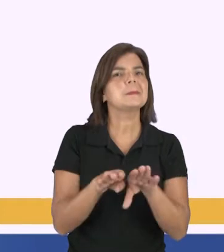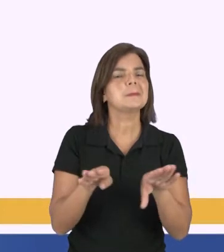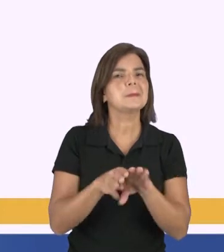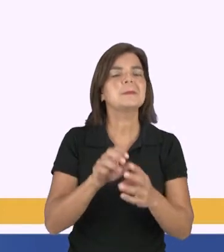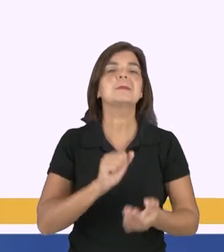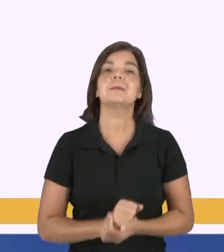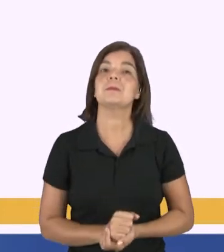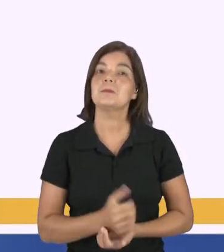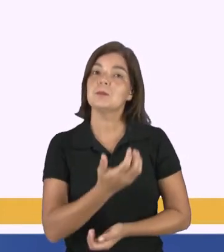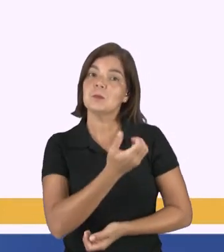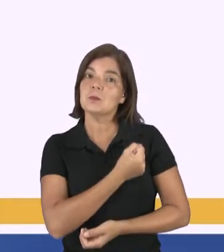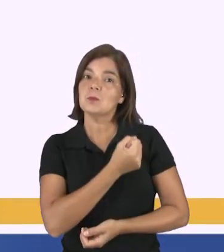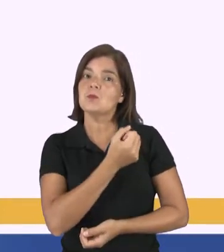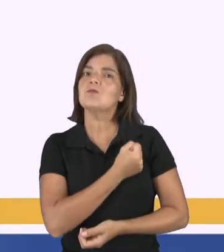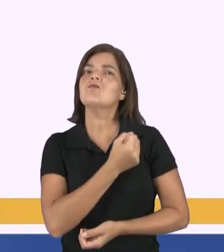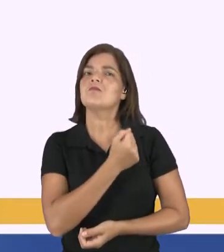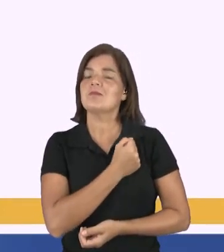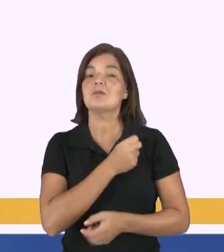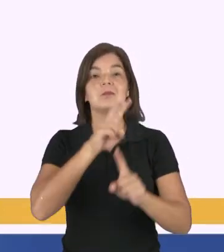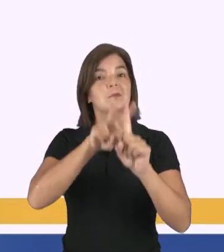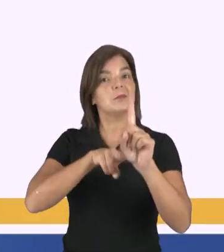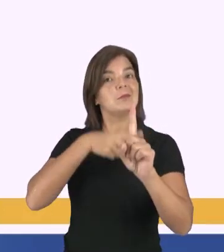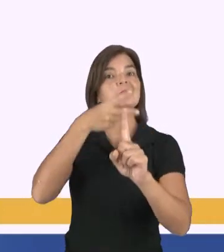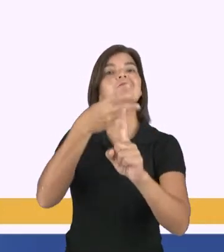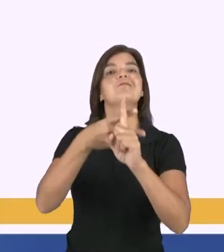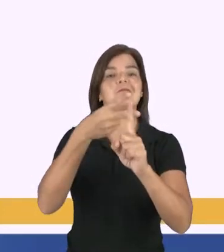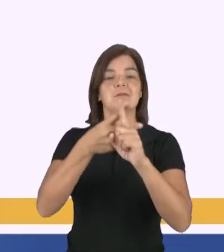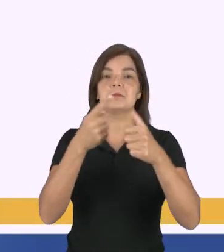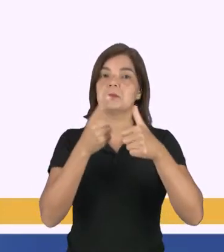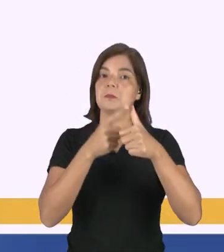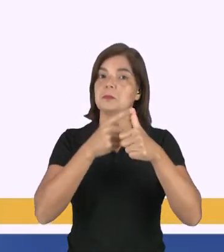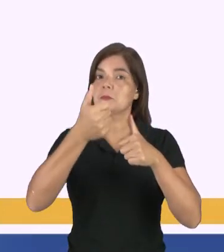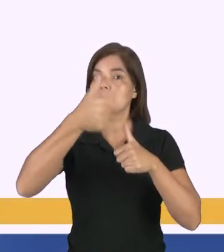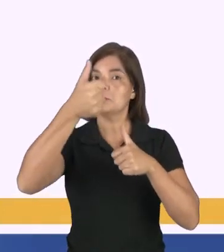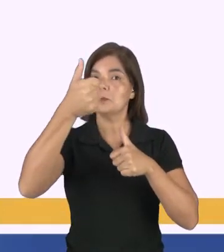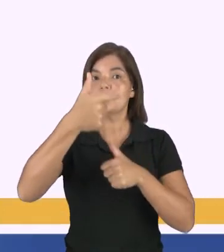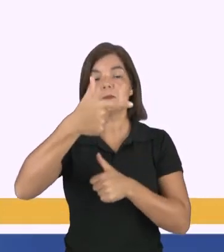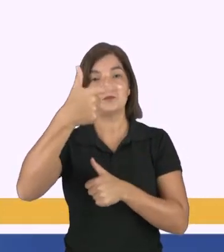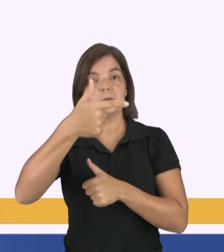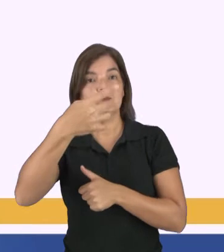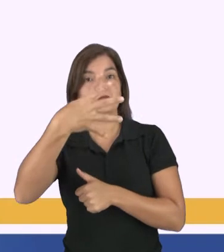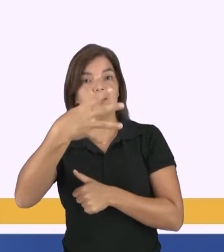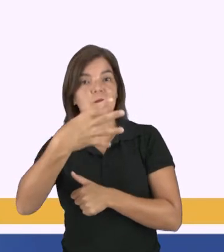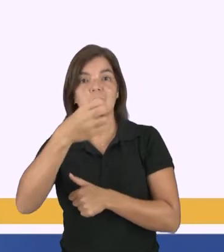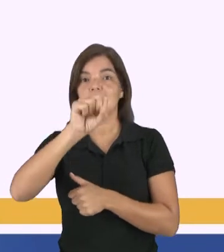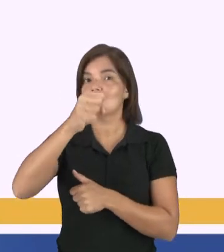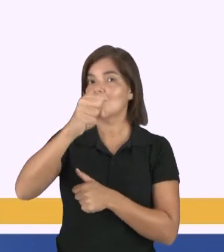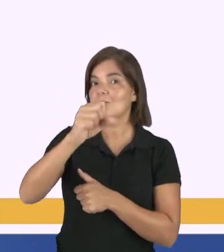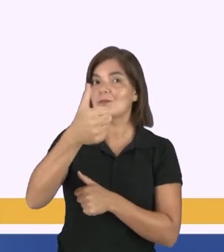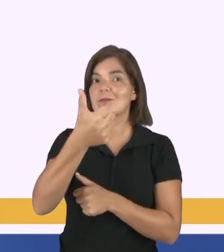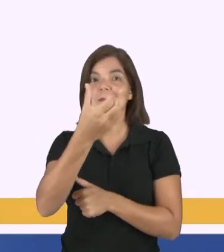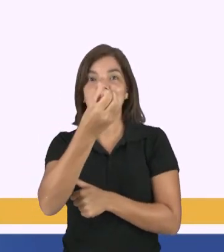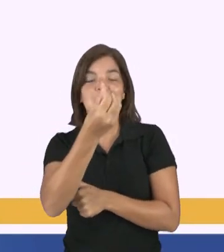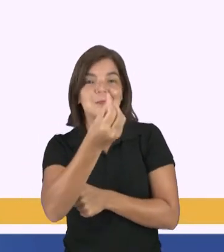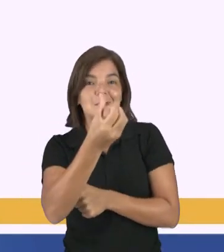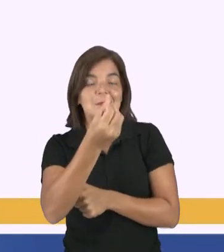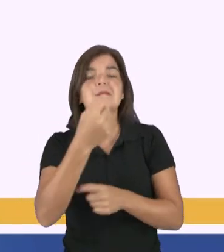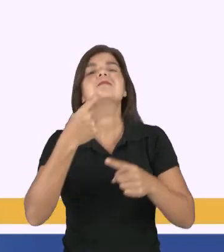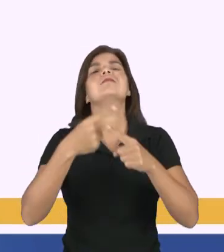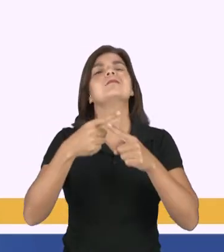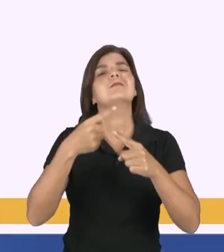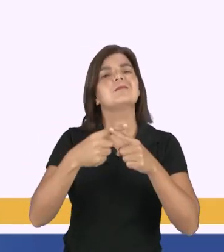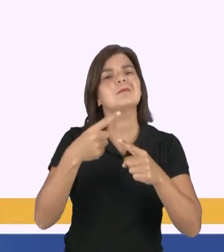aqui gente que esses números eles vão dobrando primeiro é um depois o dois é 48 é 16